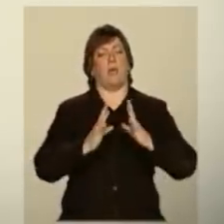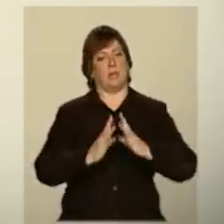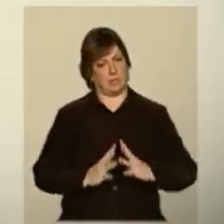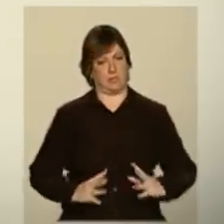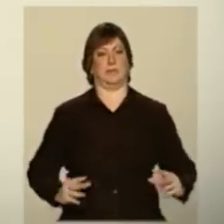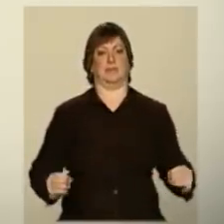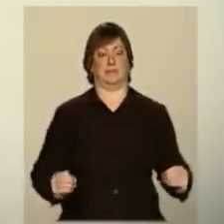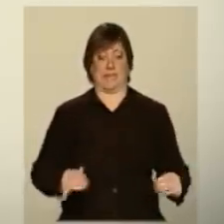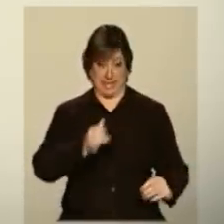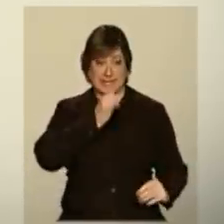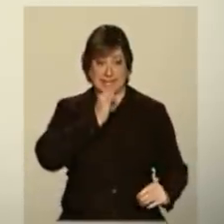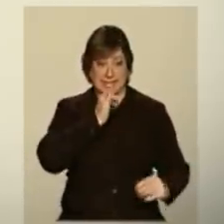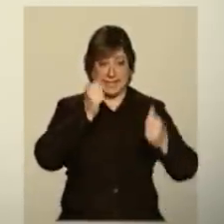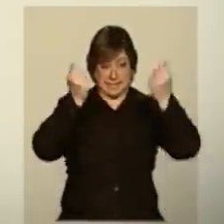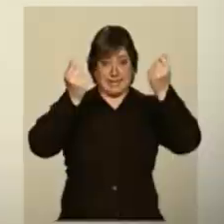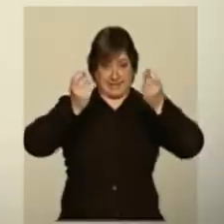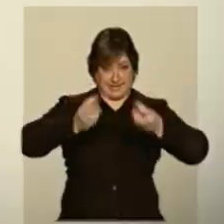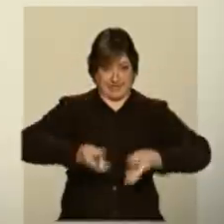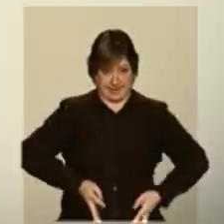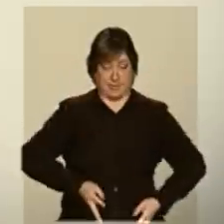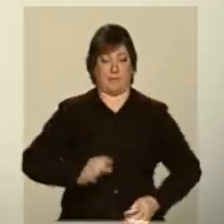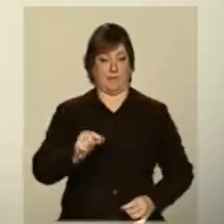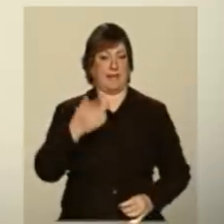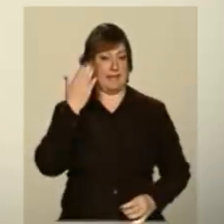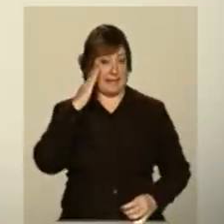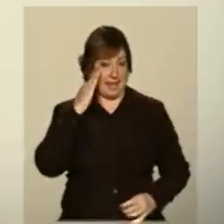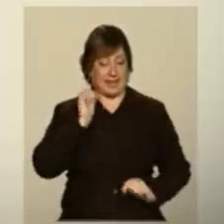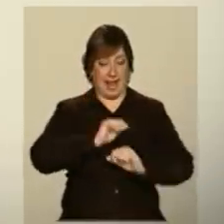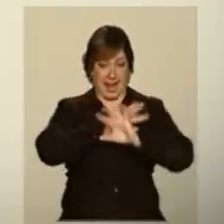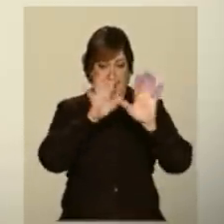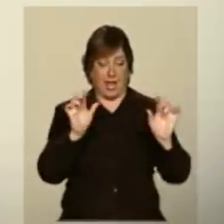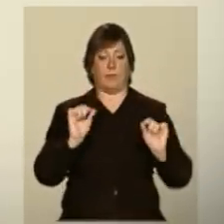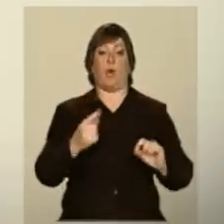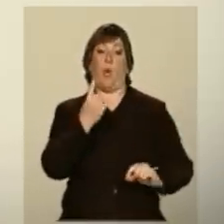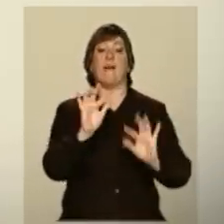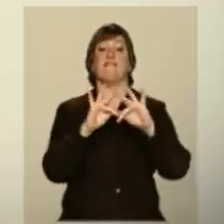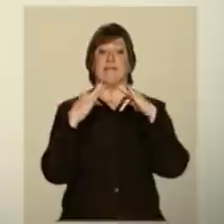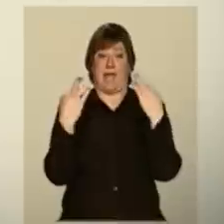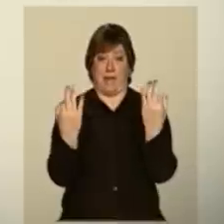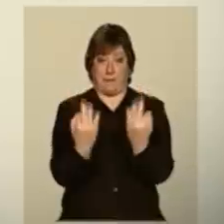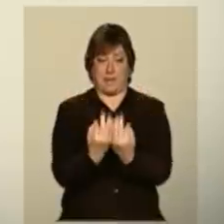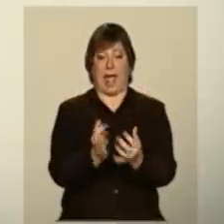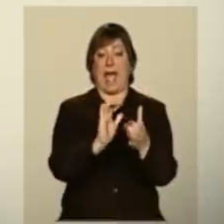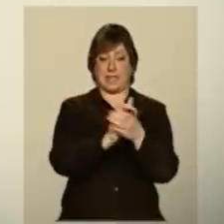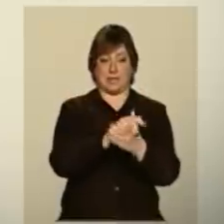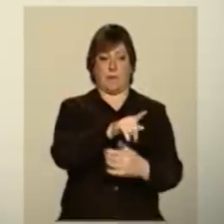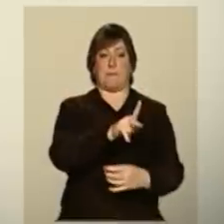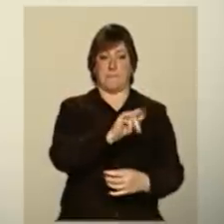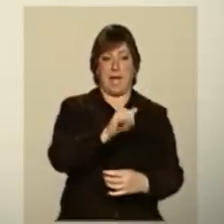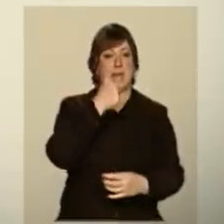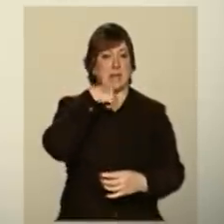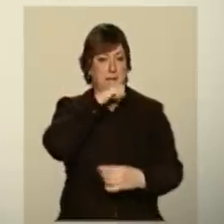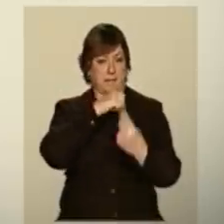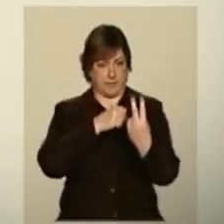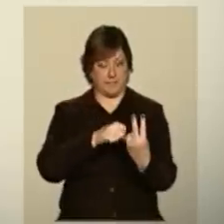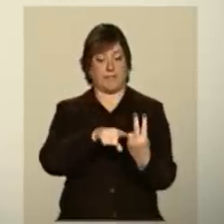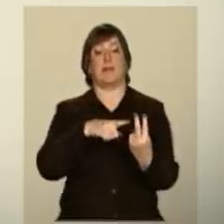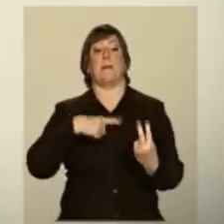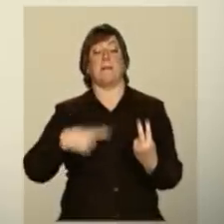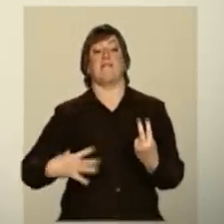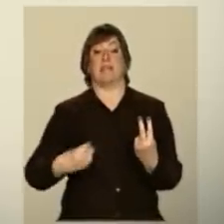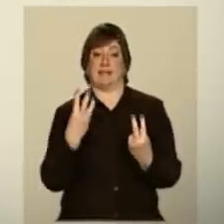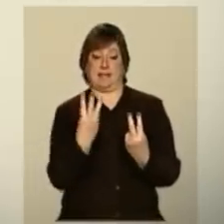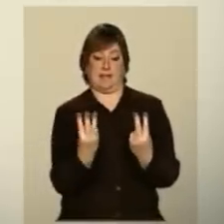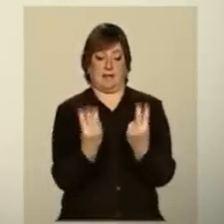para você ter uma ideia isso ficar mais claro Luciano uma família com um casal e três filhos que tenha uma